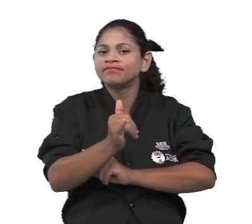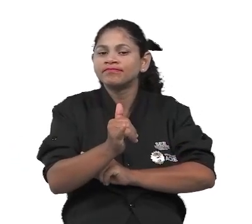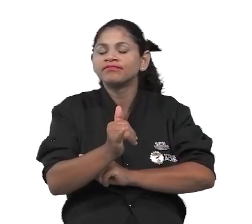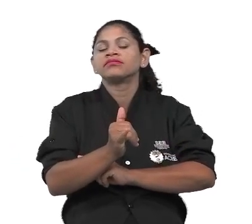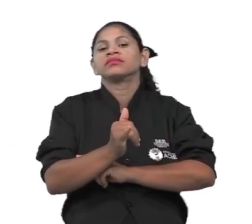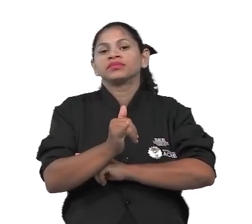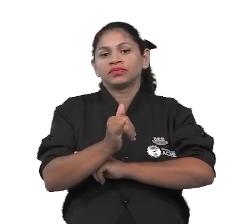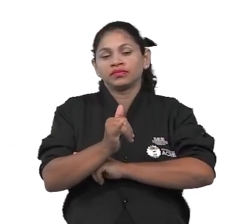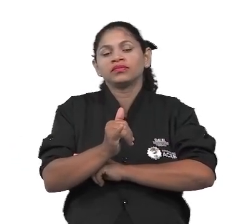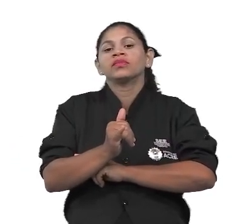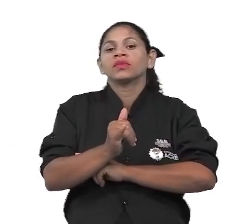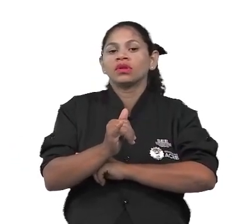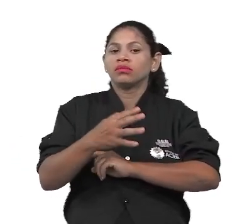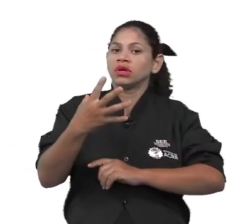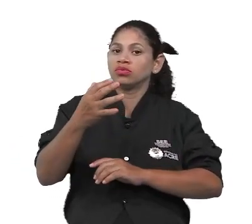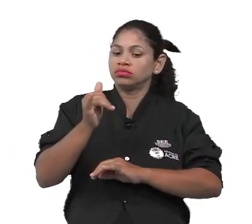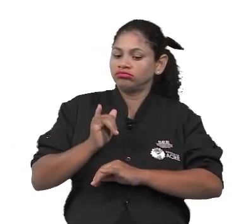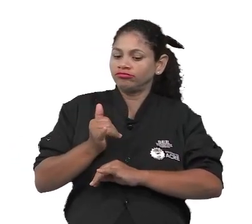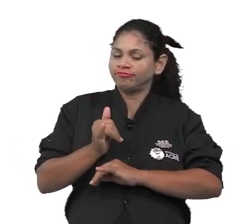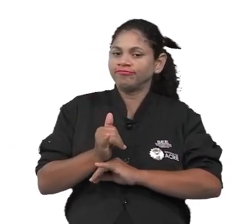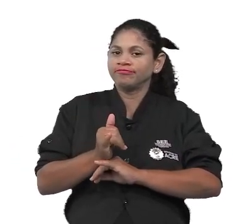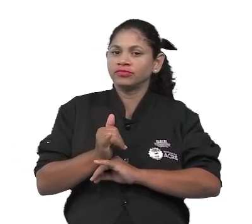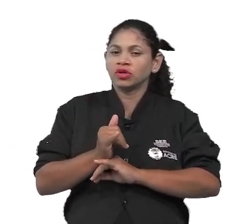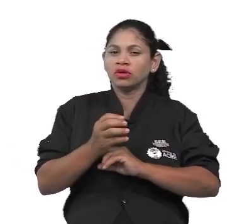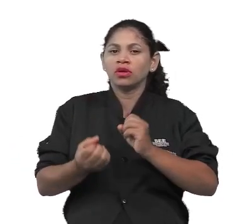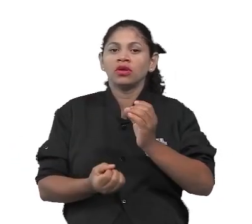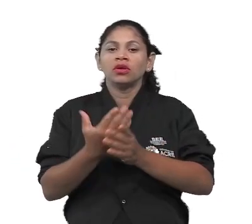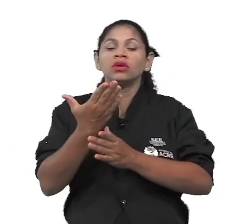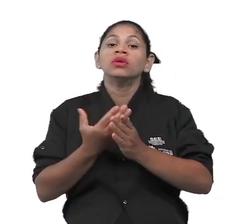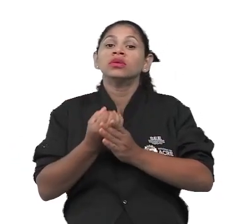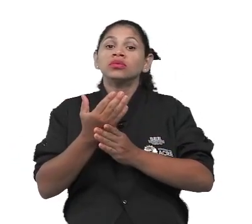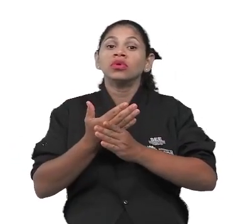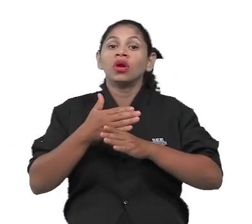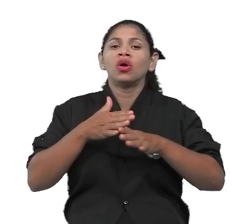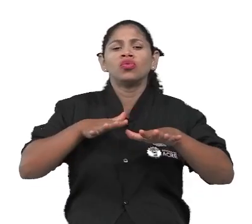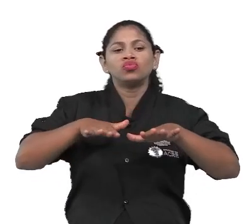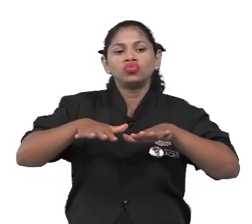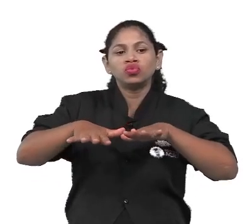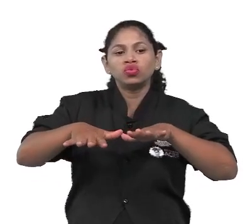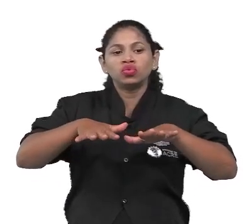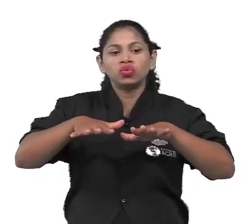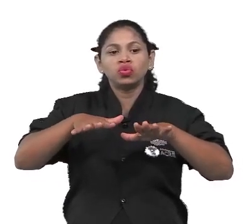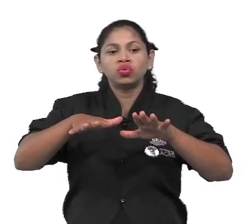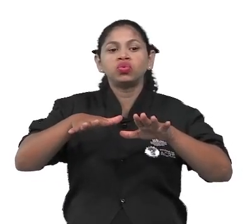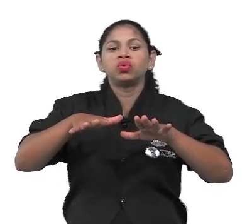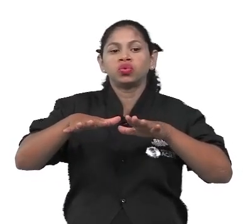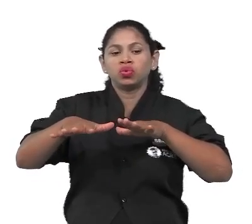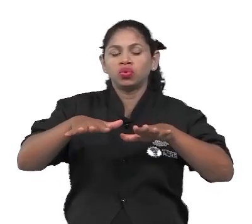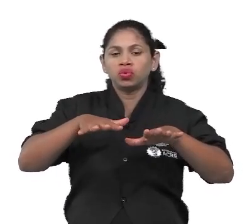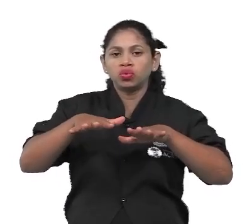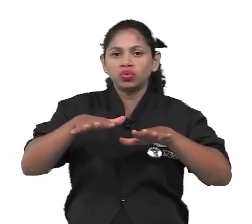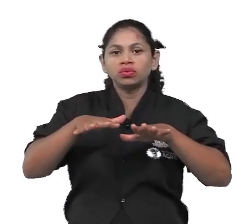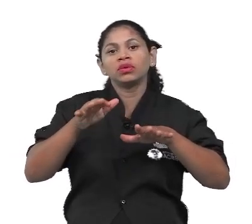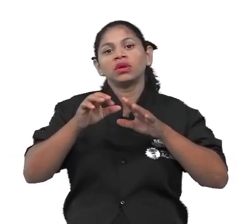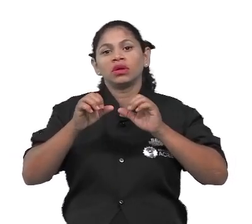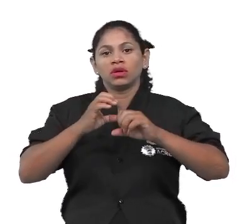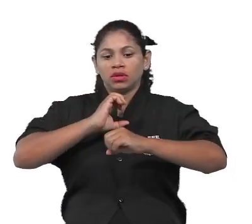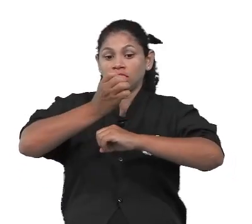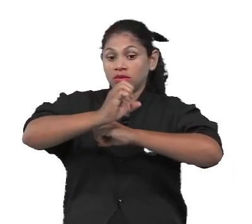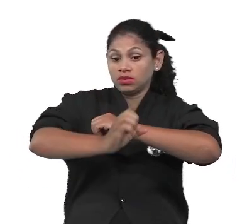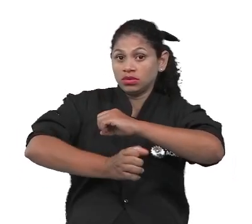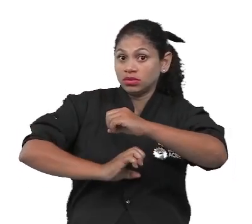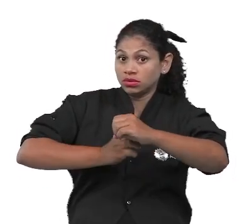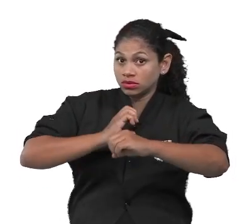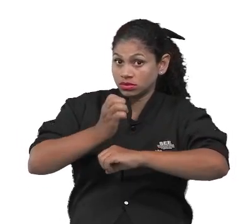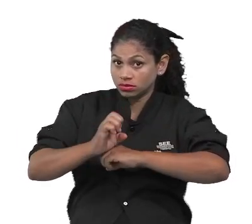eletricidade é uma forma de energia que vai resultar ali dos movimentos de elétrons em um condutor. E ele é fundamental